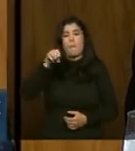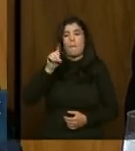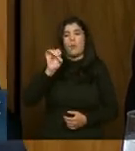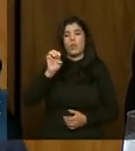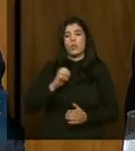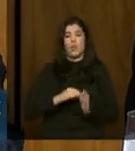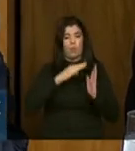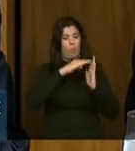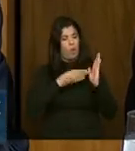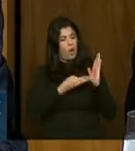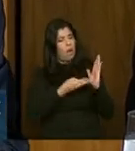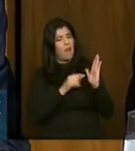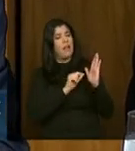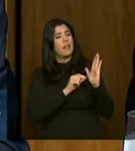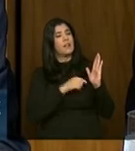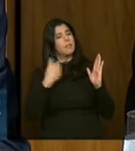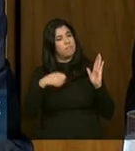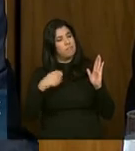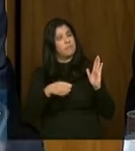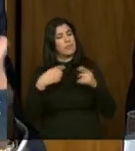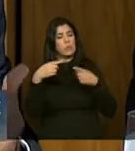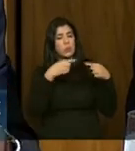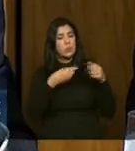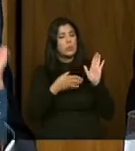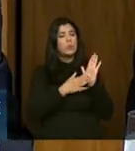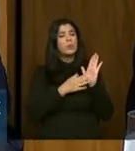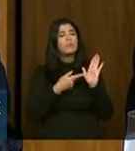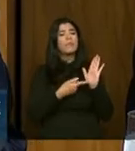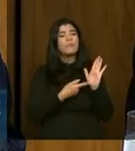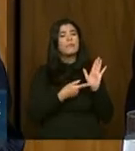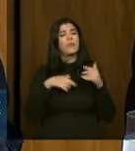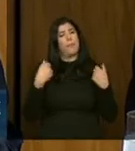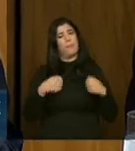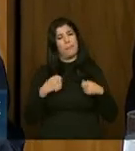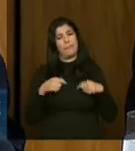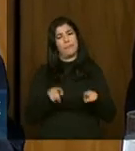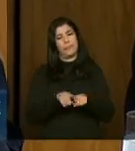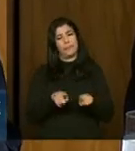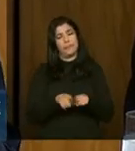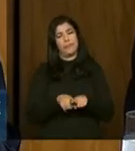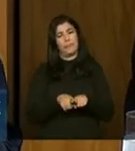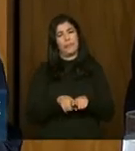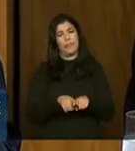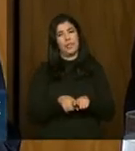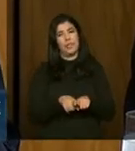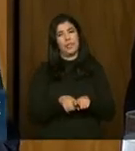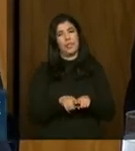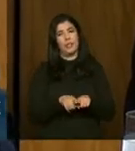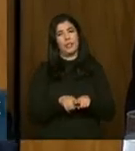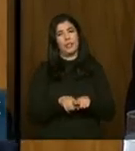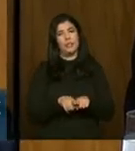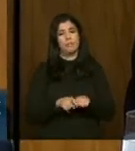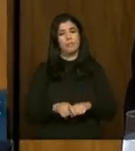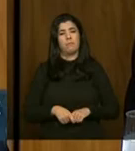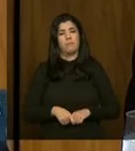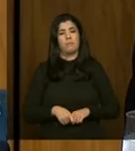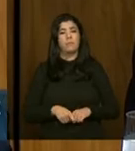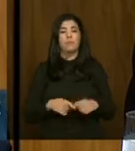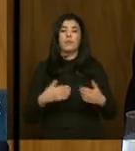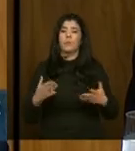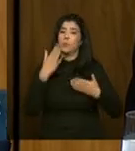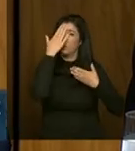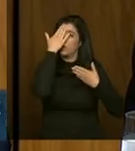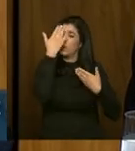que realmente a gente tem que discutir esses modelos, é algo que a gente precisa discutir. Então, ministro,